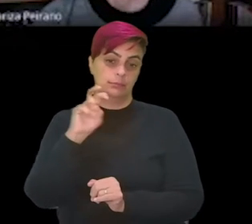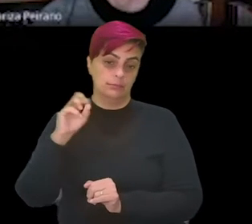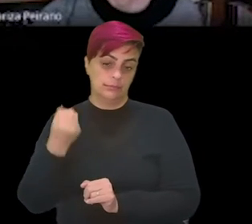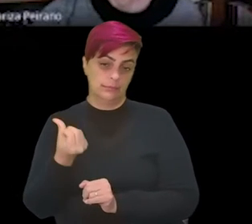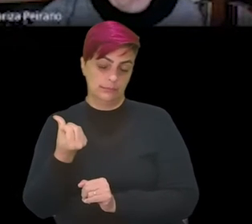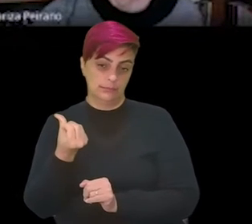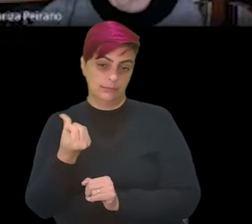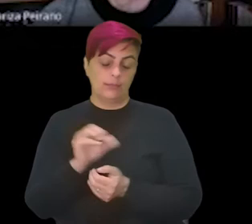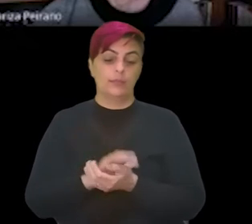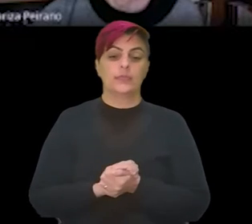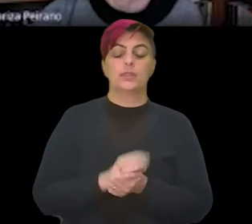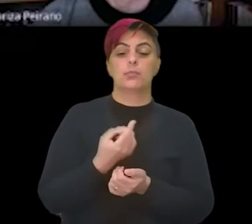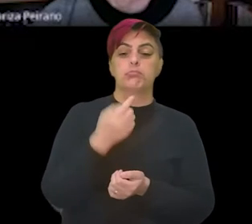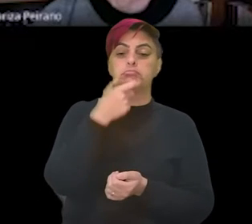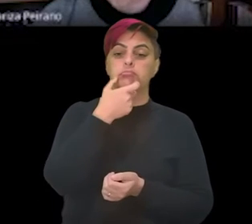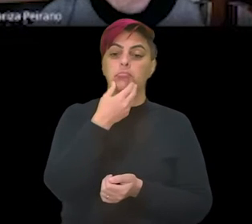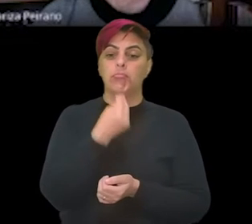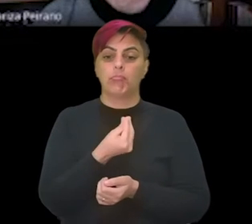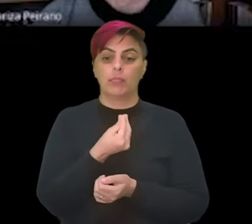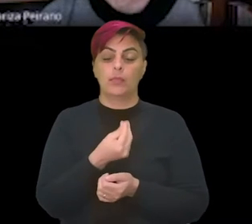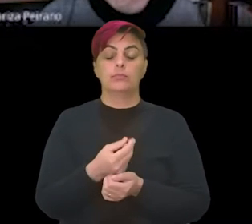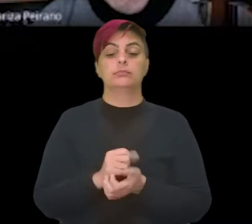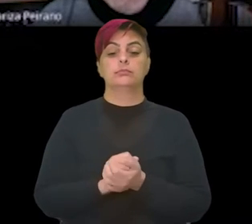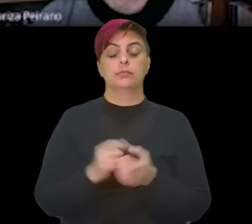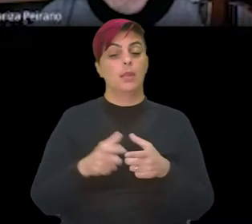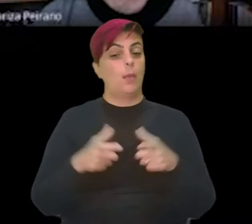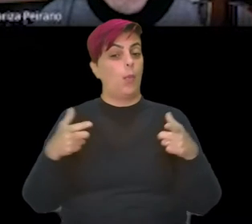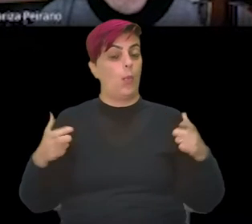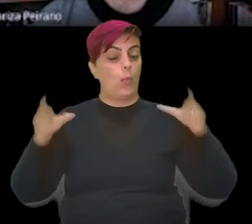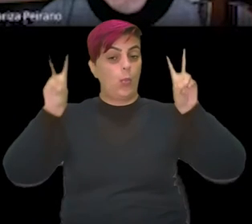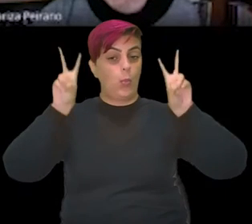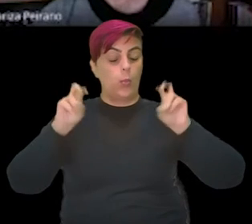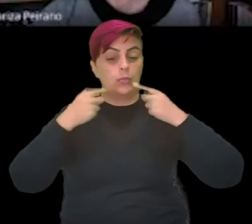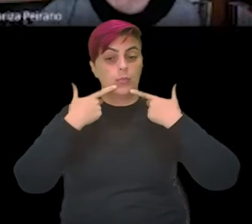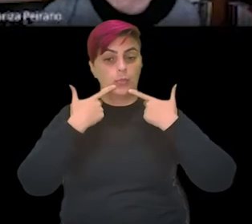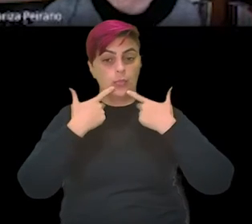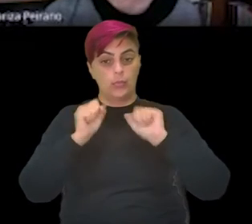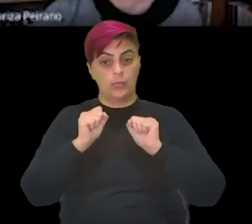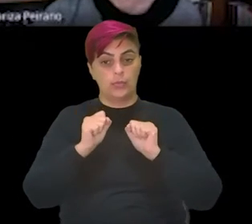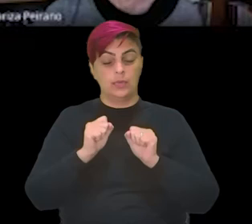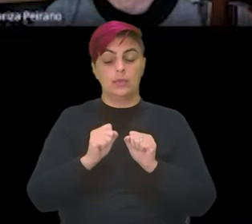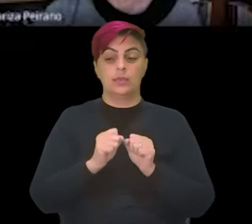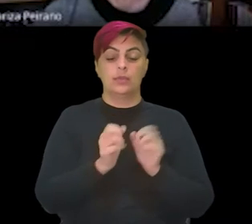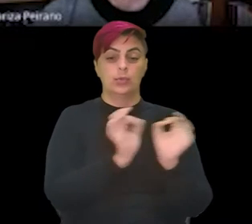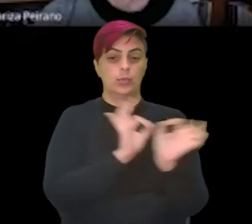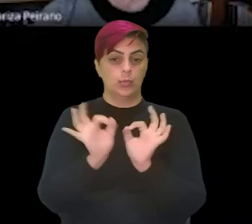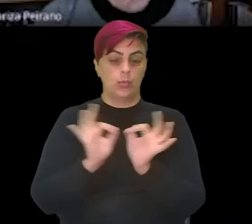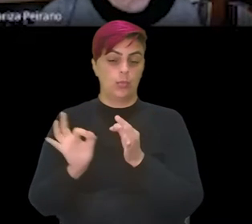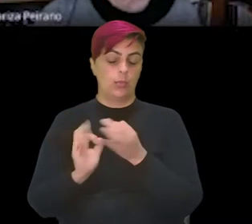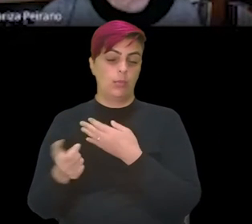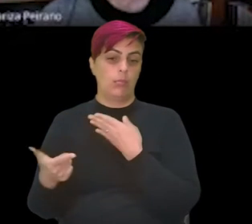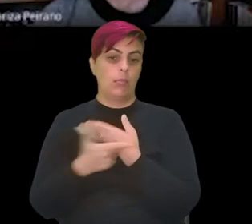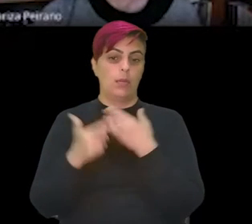1956, Jacobson ampliou a concepção do evento linguístico ao definir as 6 funções da linguagem: